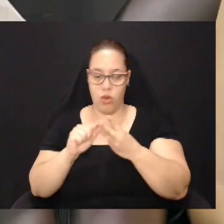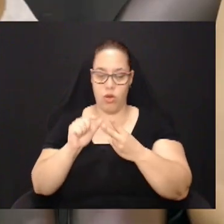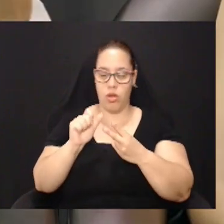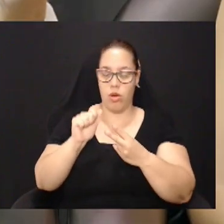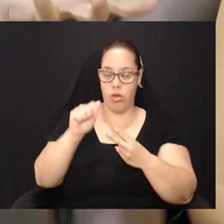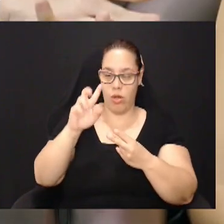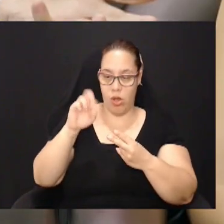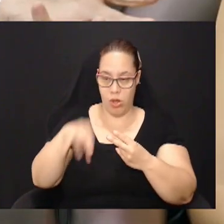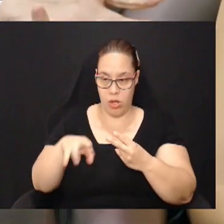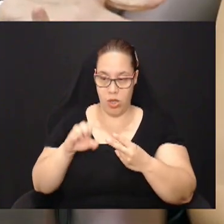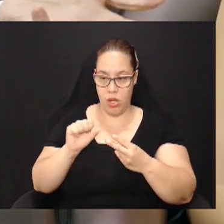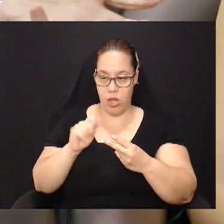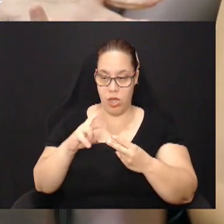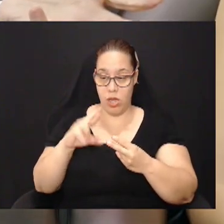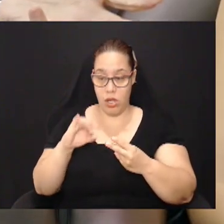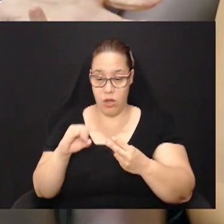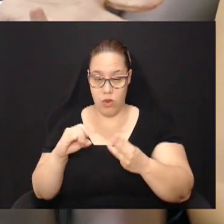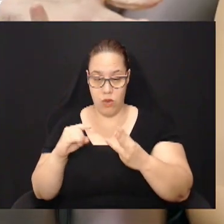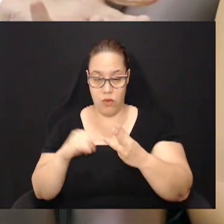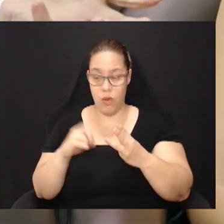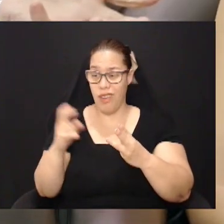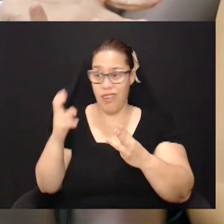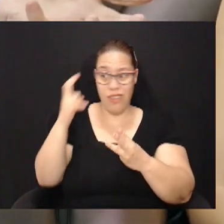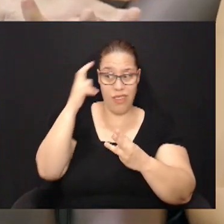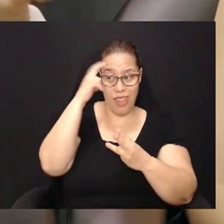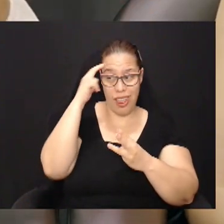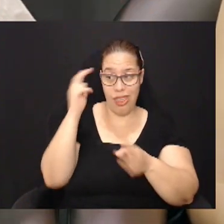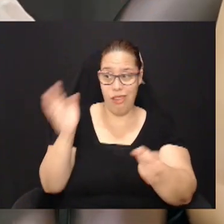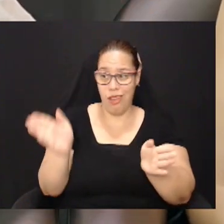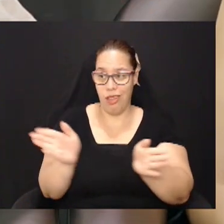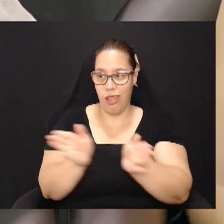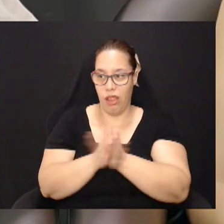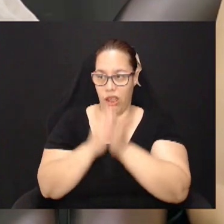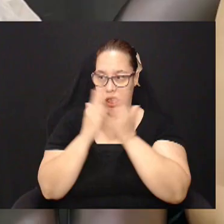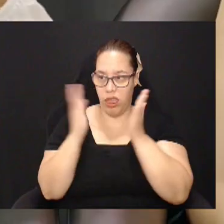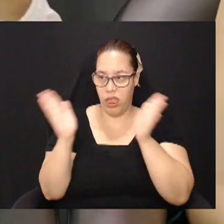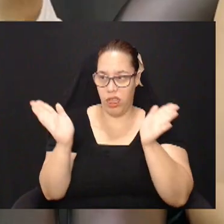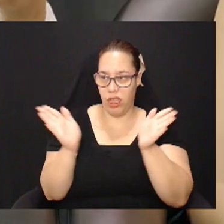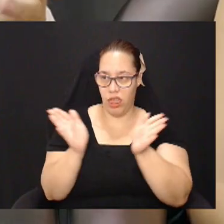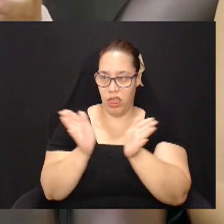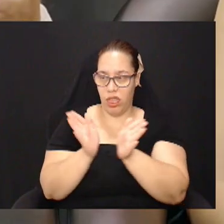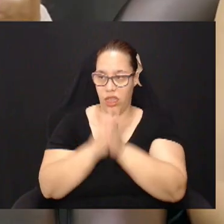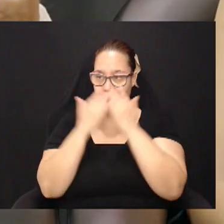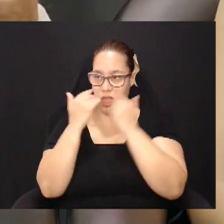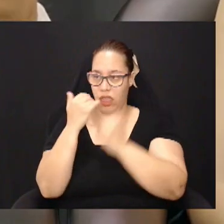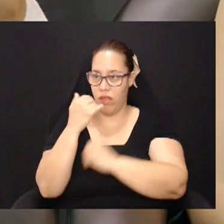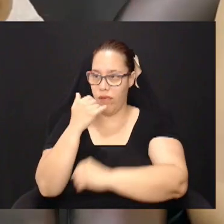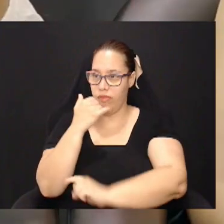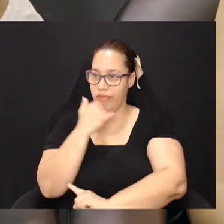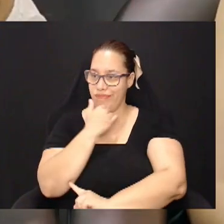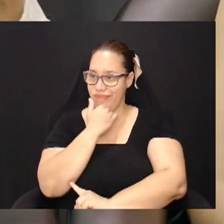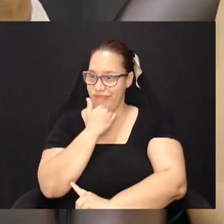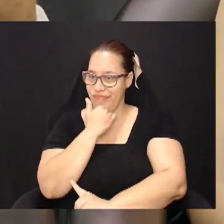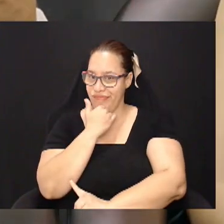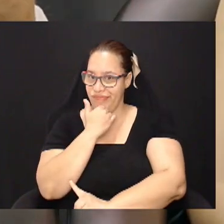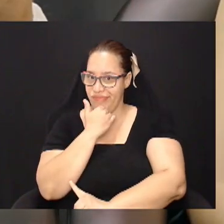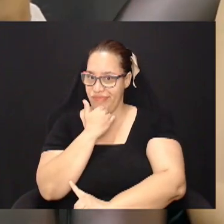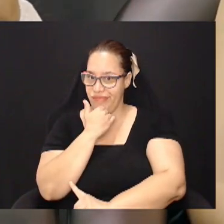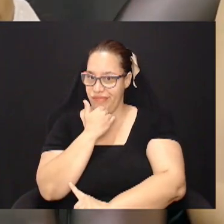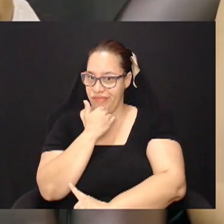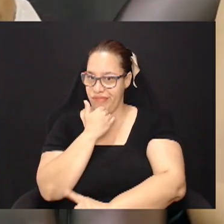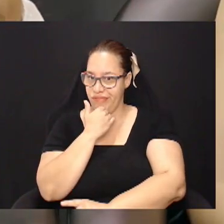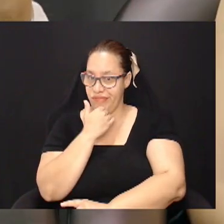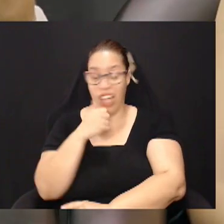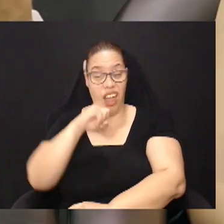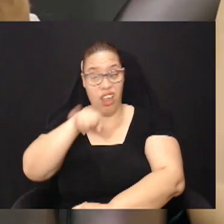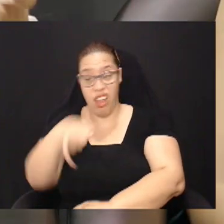que temos essa cultura tão empobrecida, né, a oportunidade, né, do brasileiro